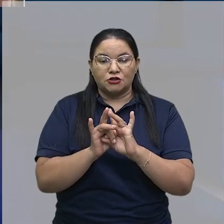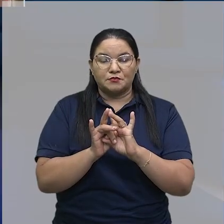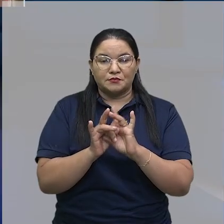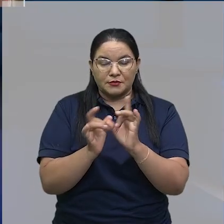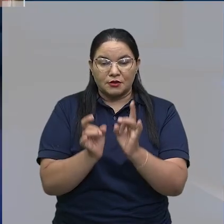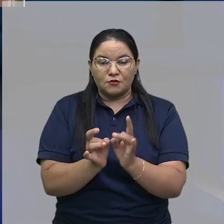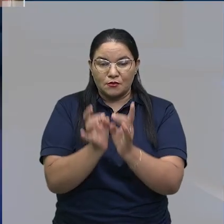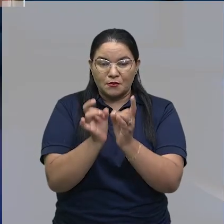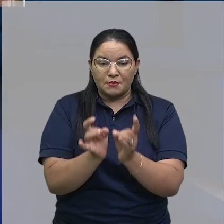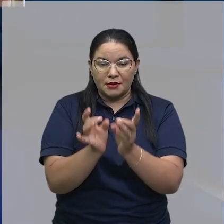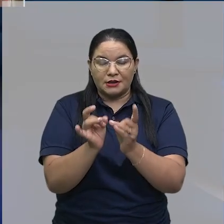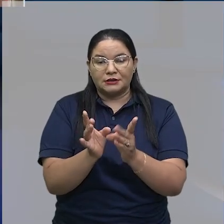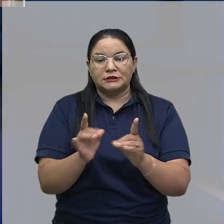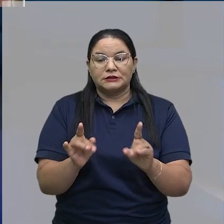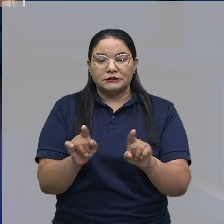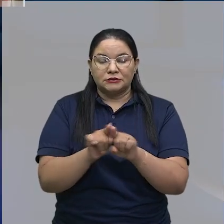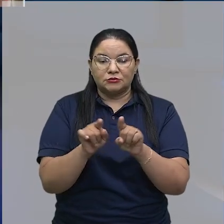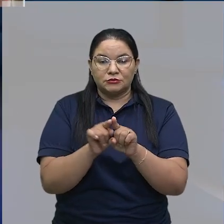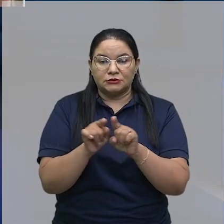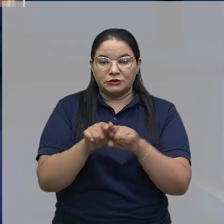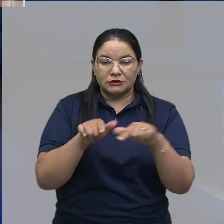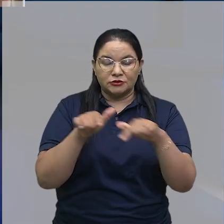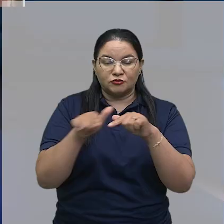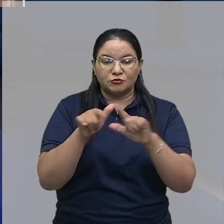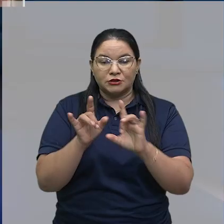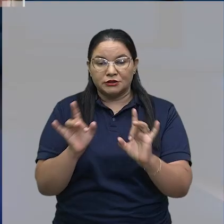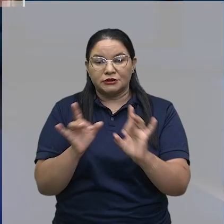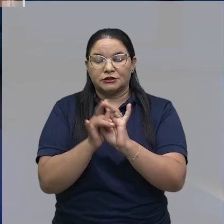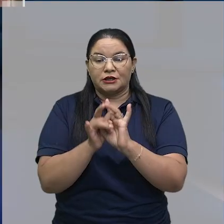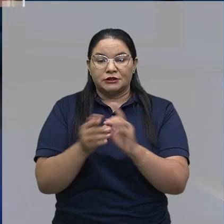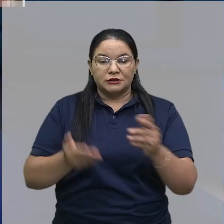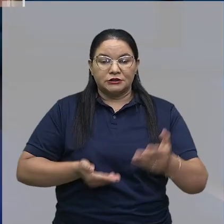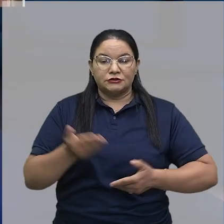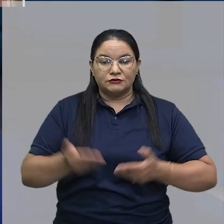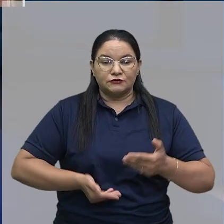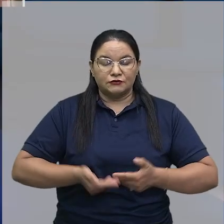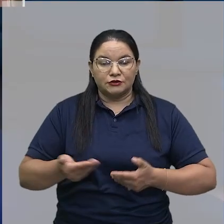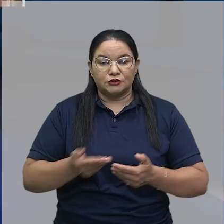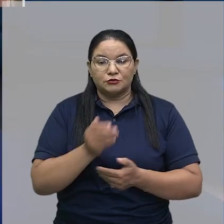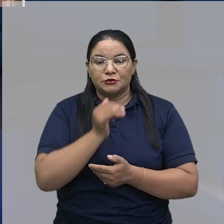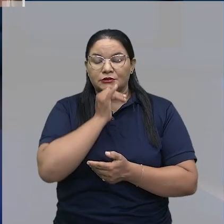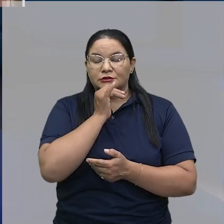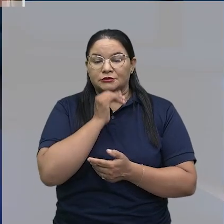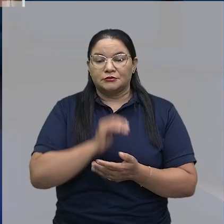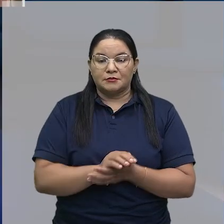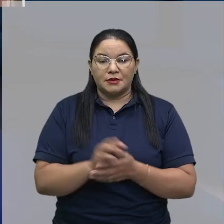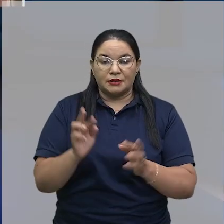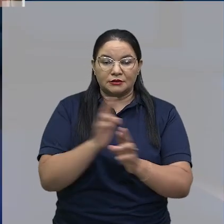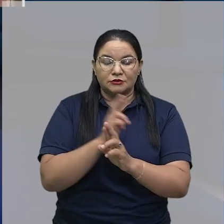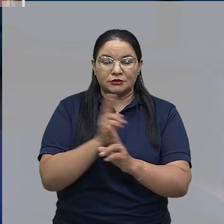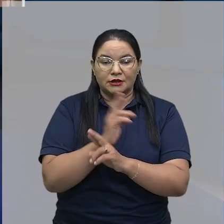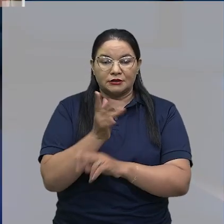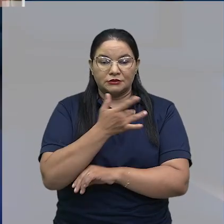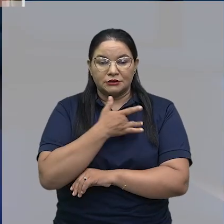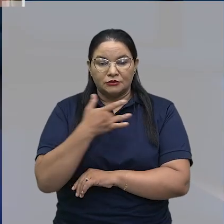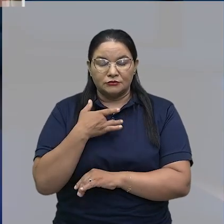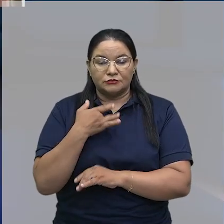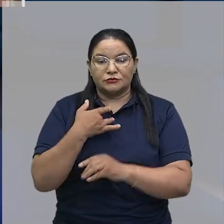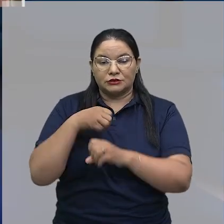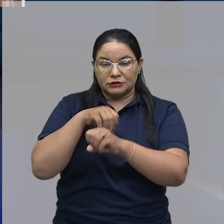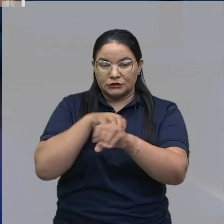ao comércio, ligadas ali a serviços, como os serviços relacionados à saúde,